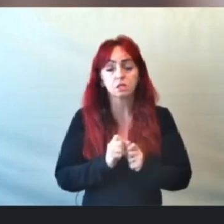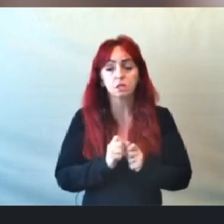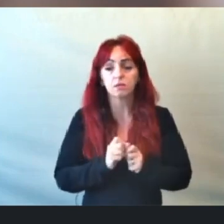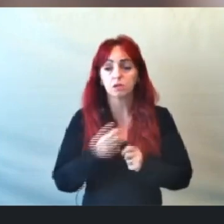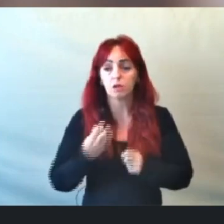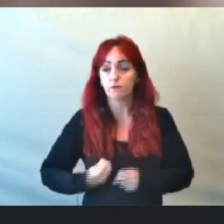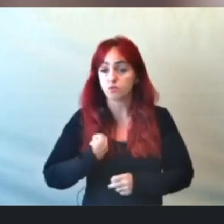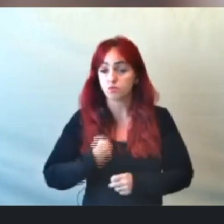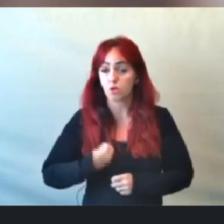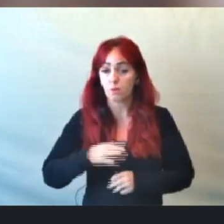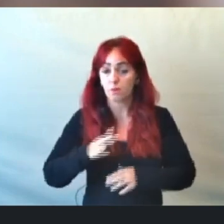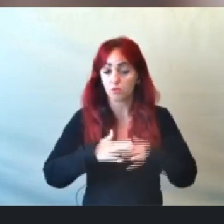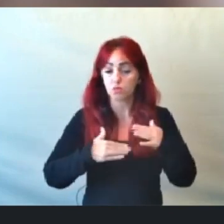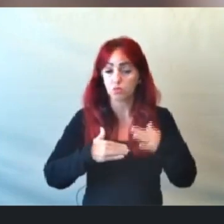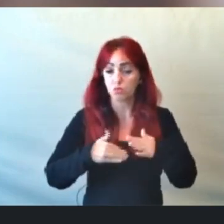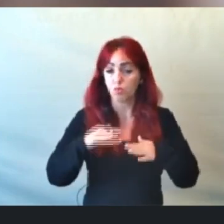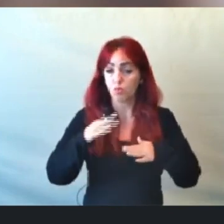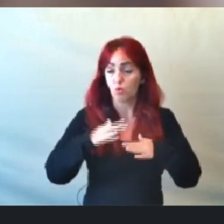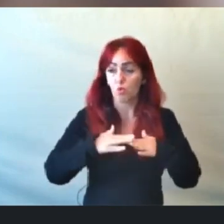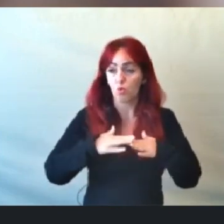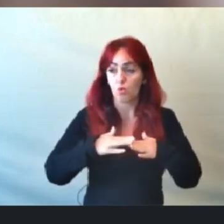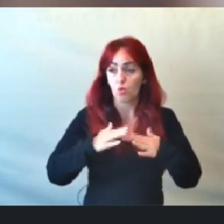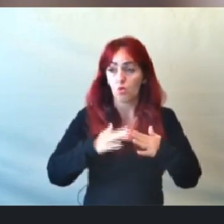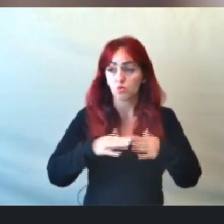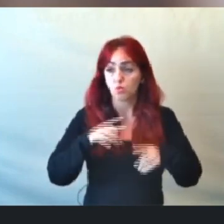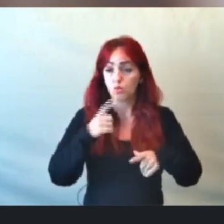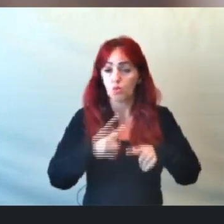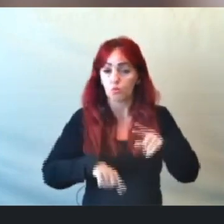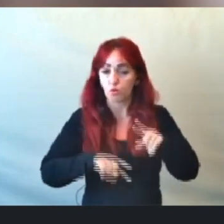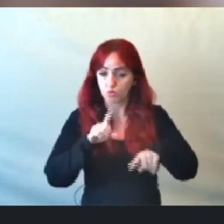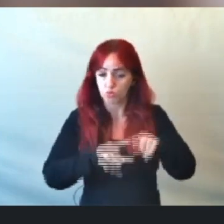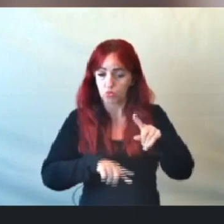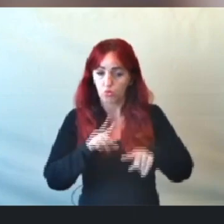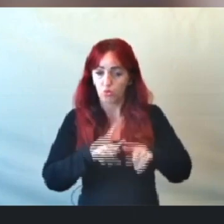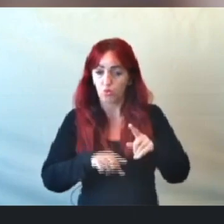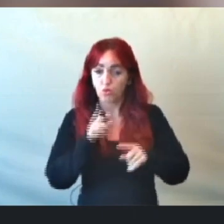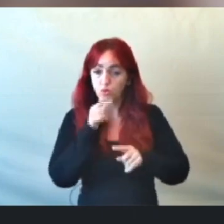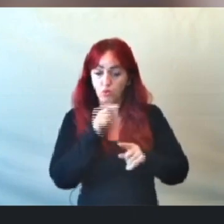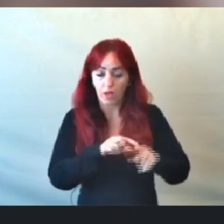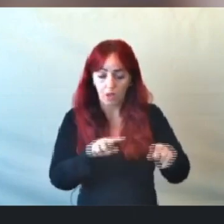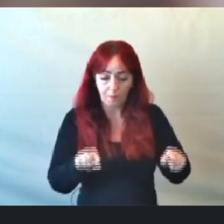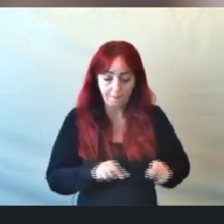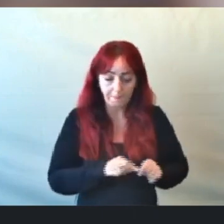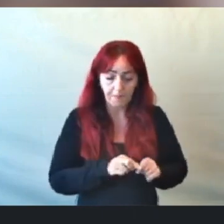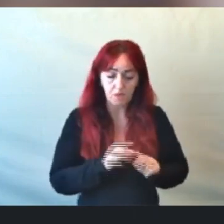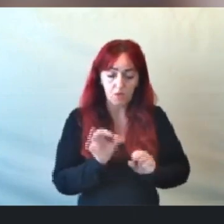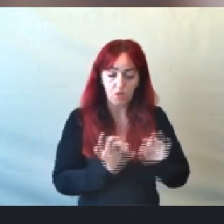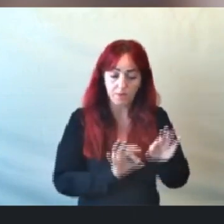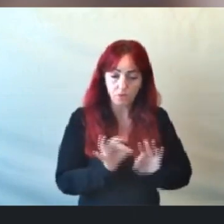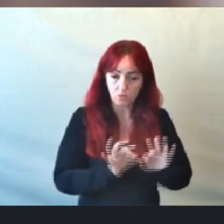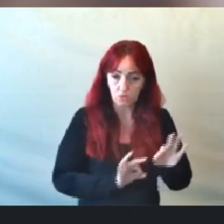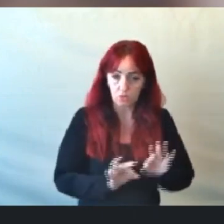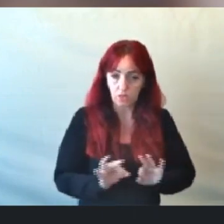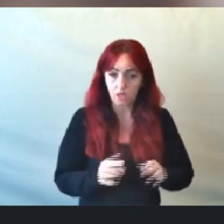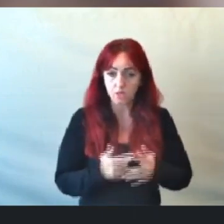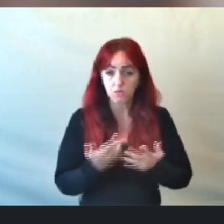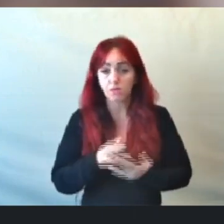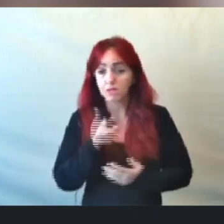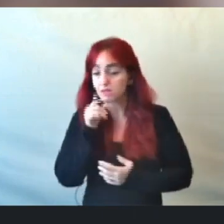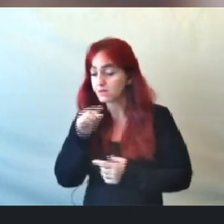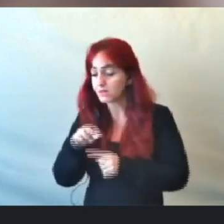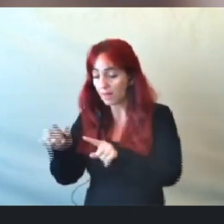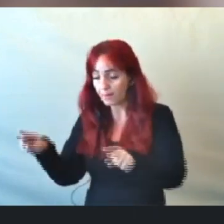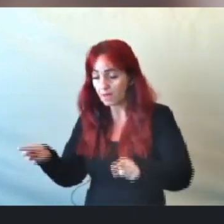usos que foi feito em outros lagos menores, mais controlados. O caso da Pampulha, por ser dramático,